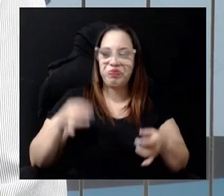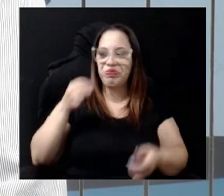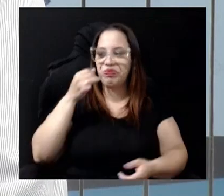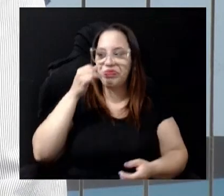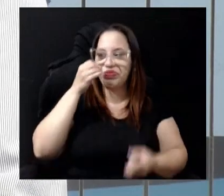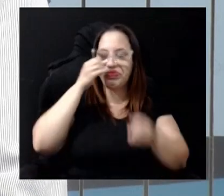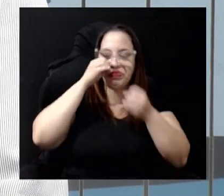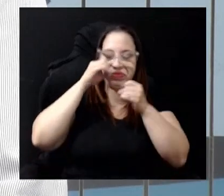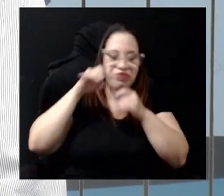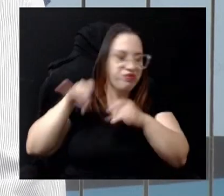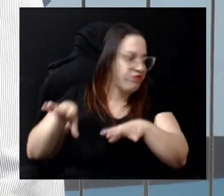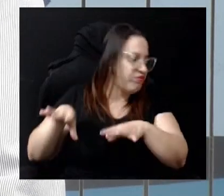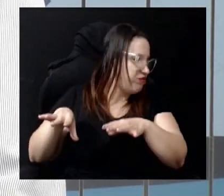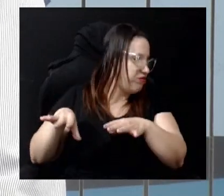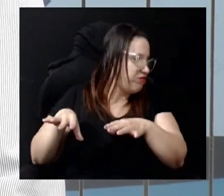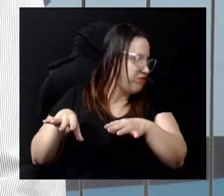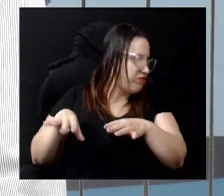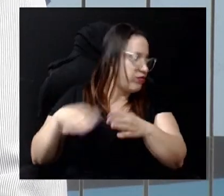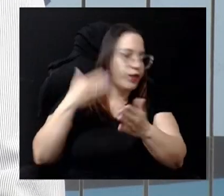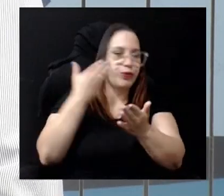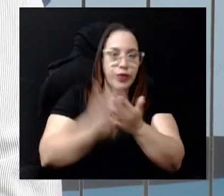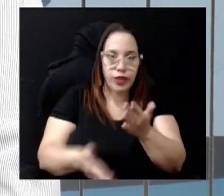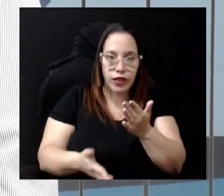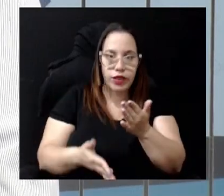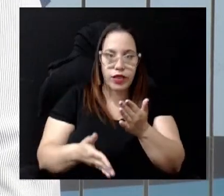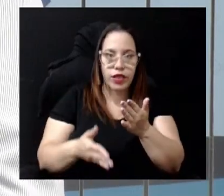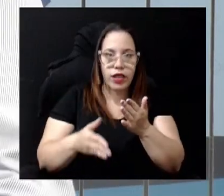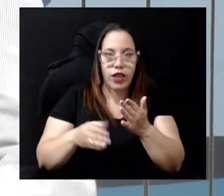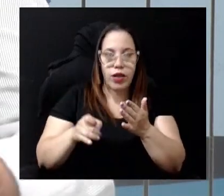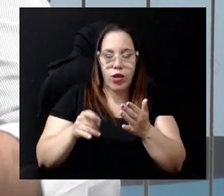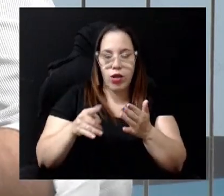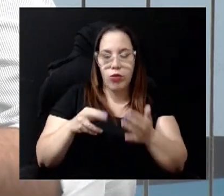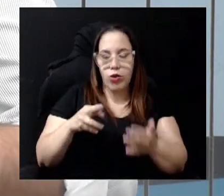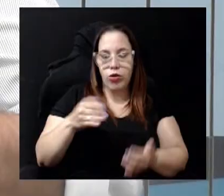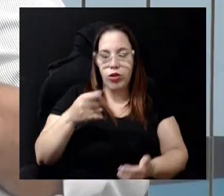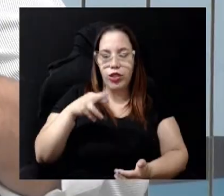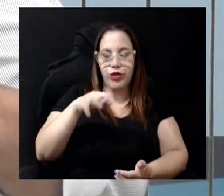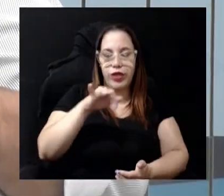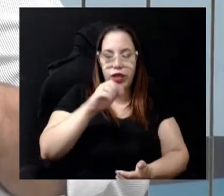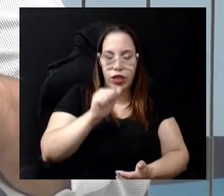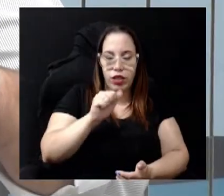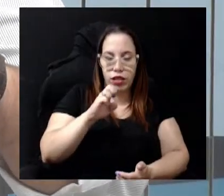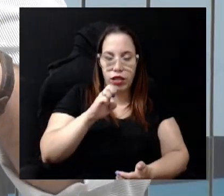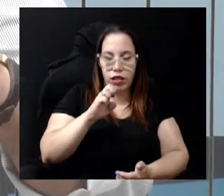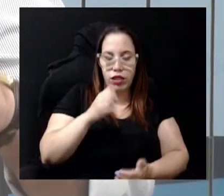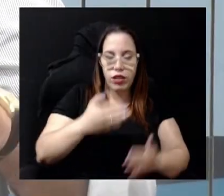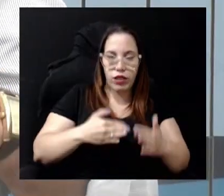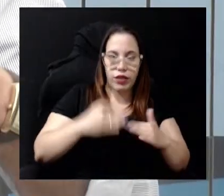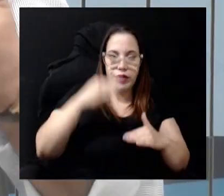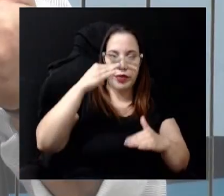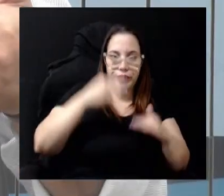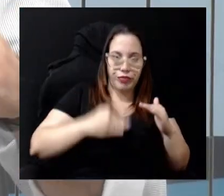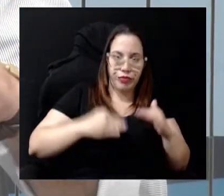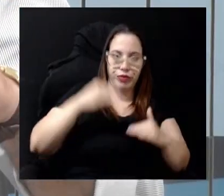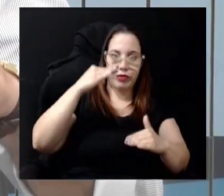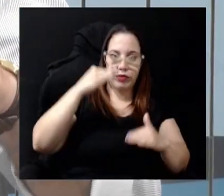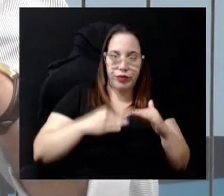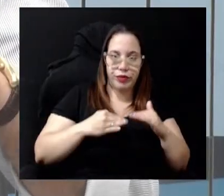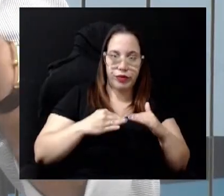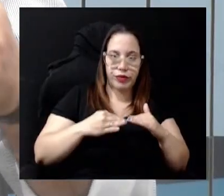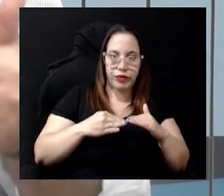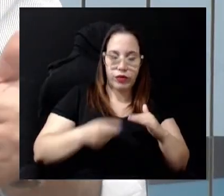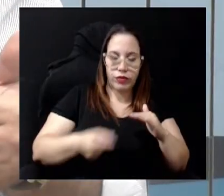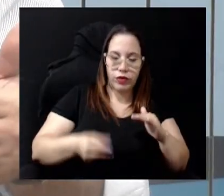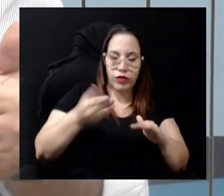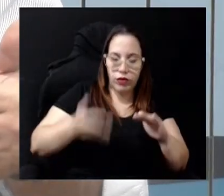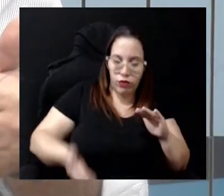causando perdas de produtividade, aquilo que deveria gerar em tese, um rendimento maior, ou seja,